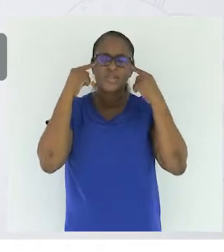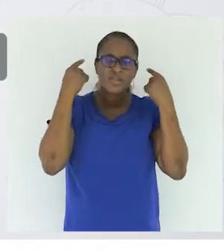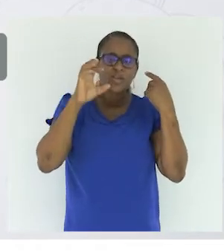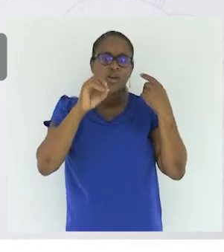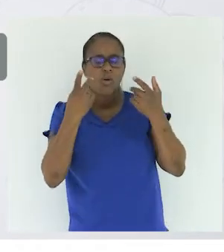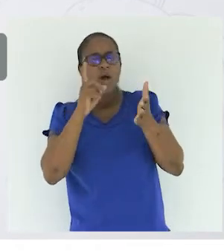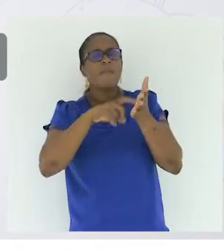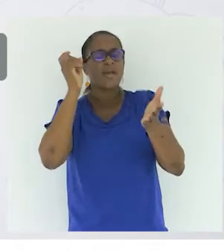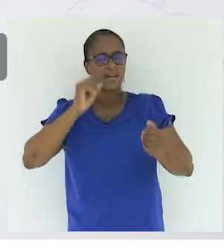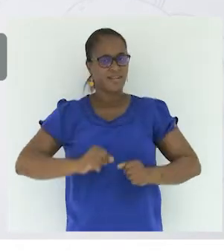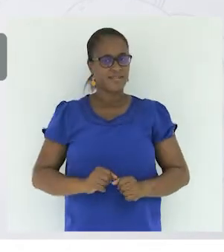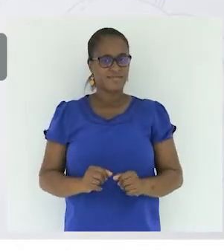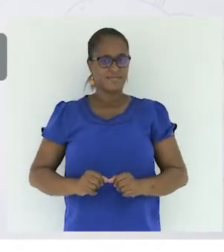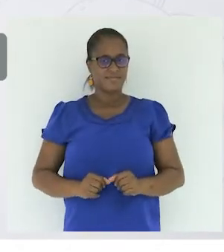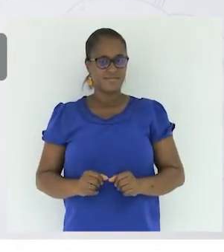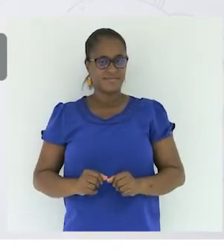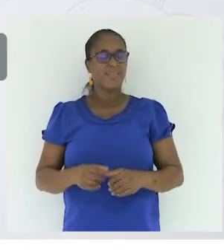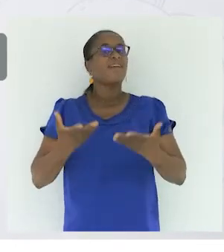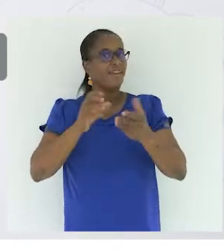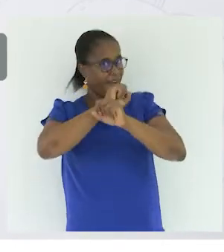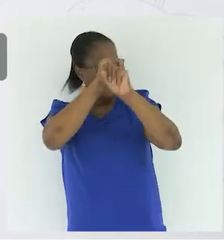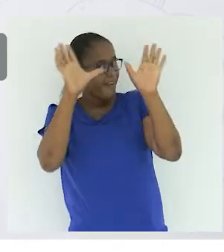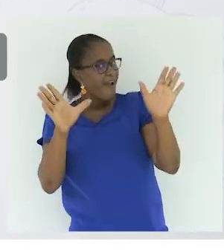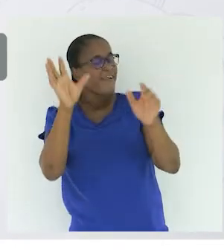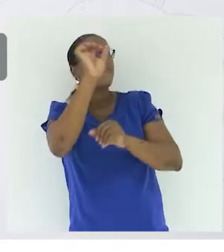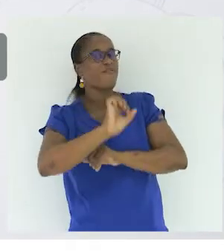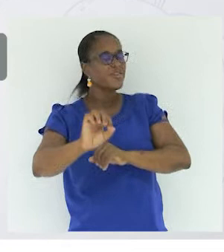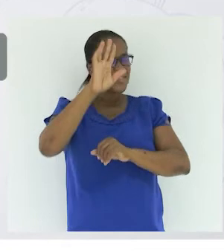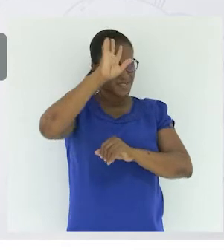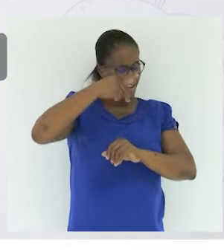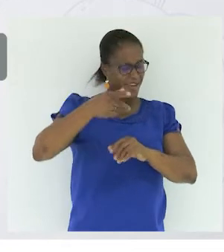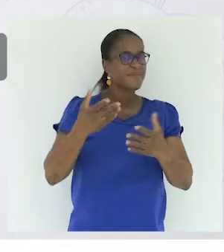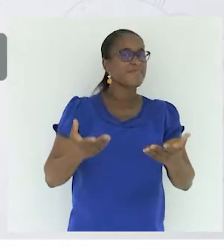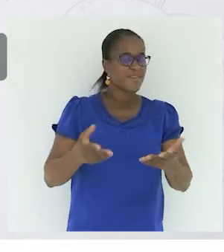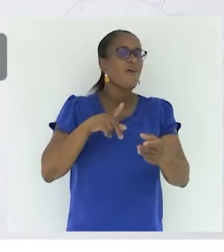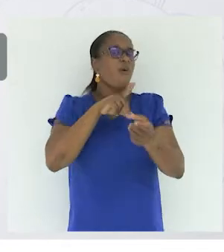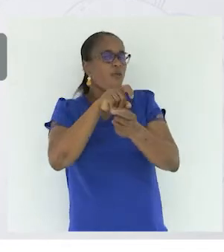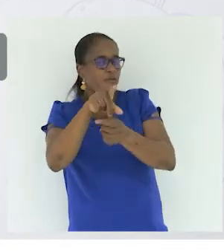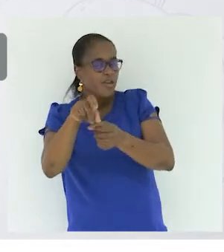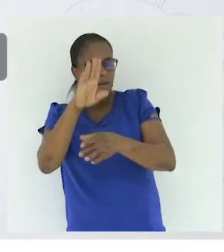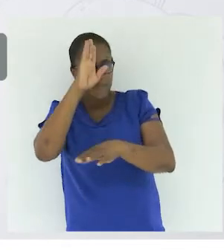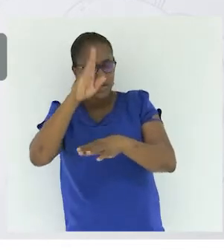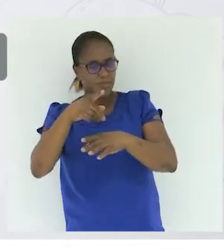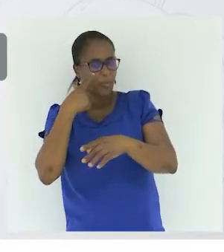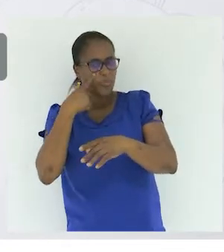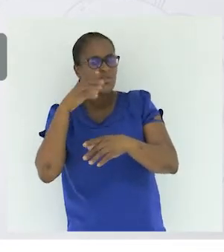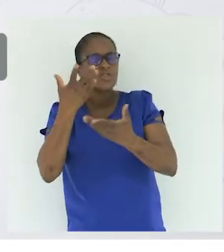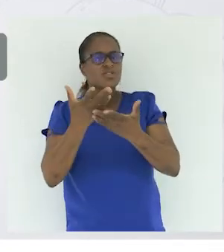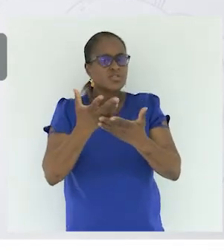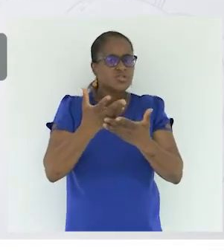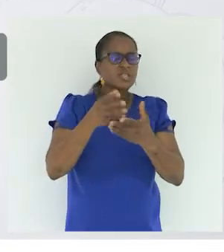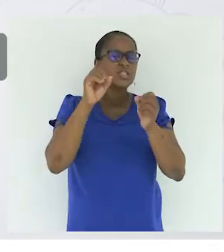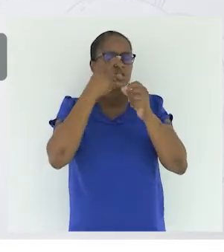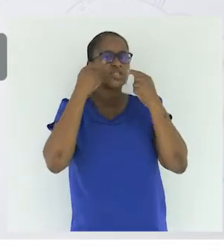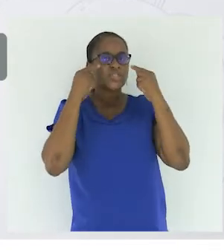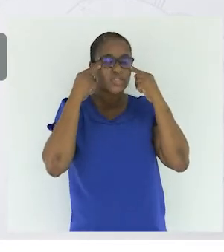ou América? É claro que vocês sabem, o vírus apareceu na China. Aliás, no texto